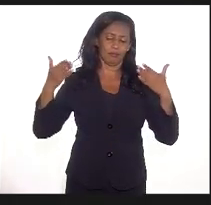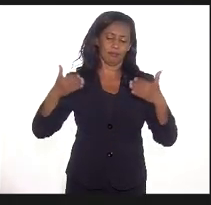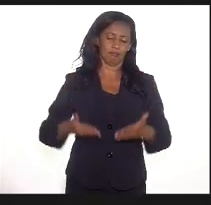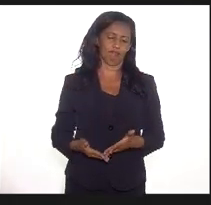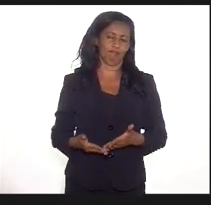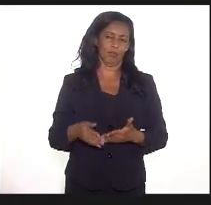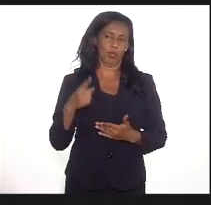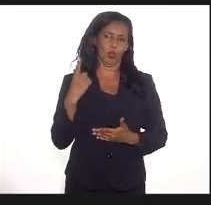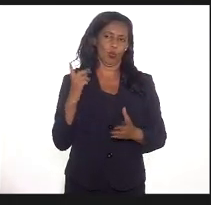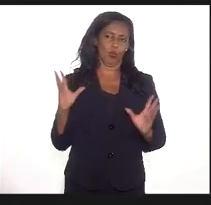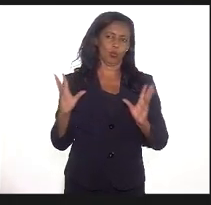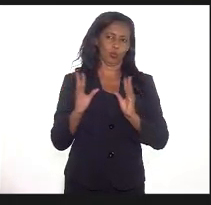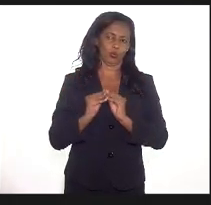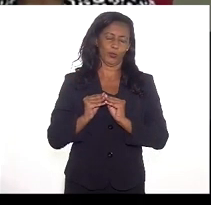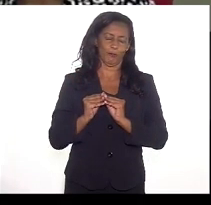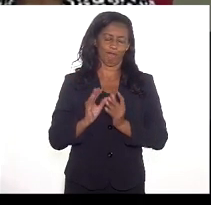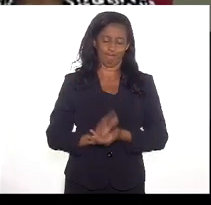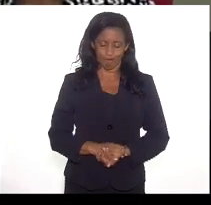uma conclusão.